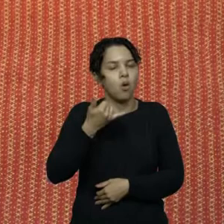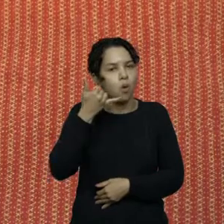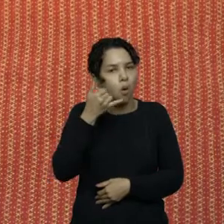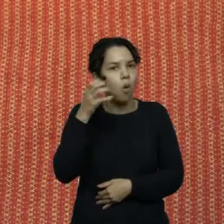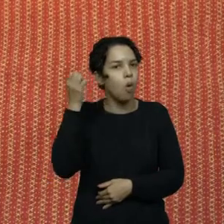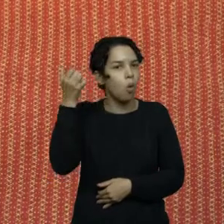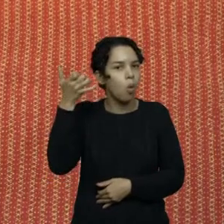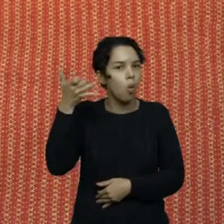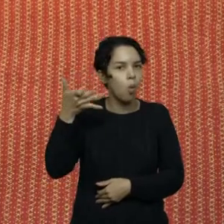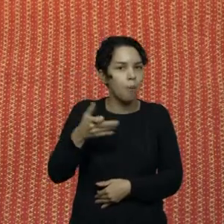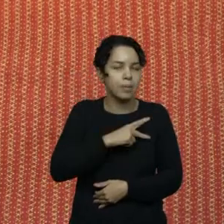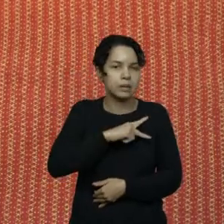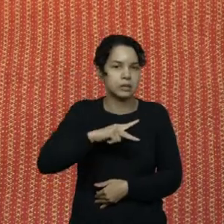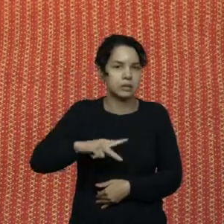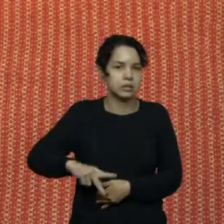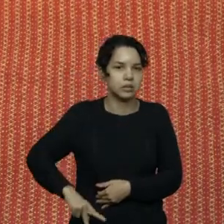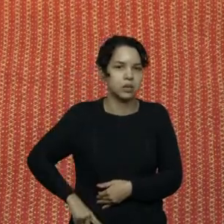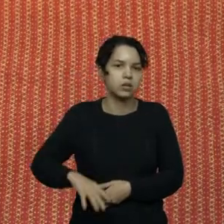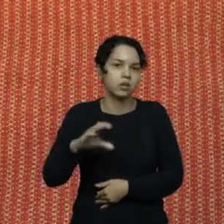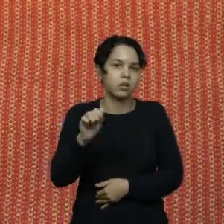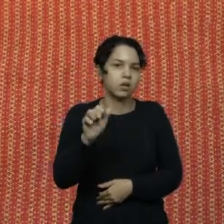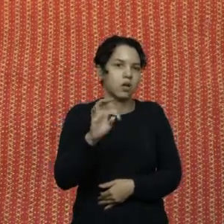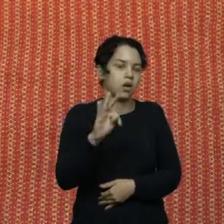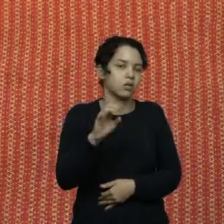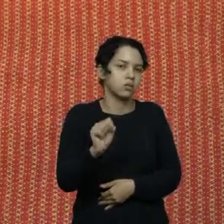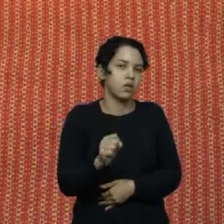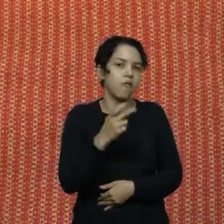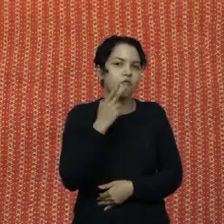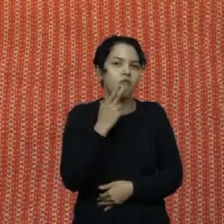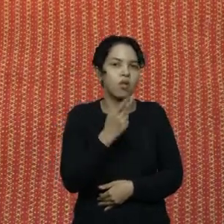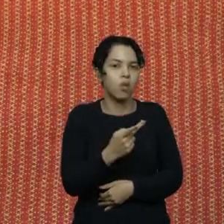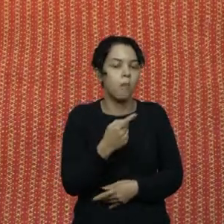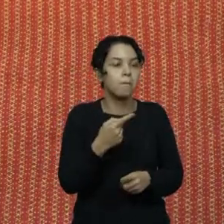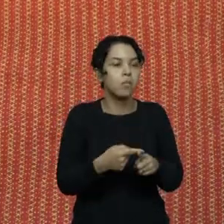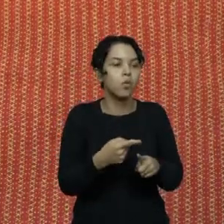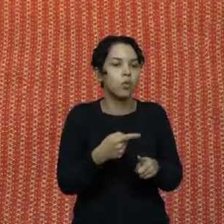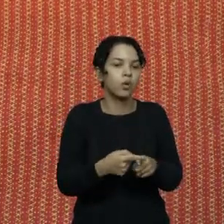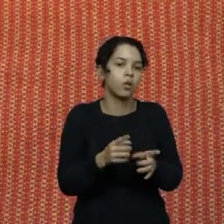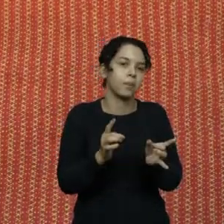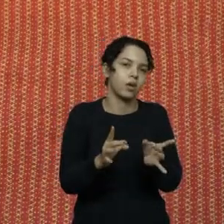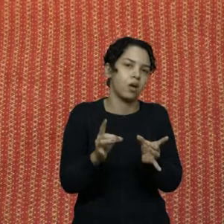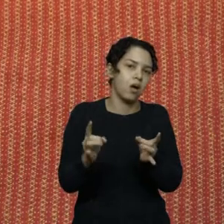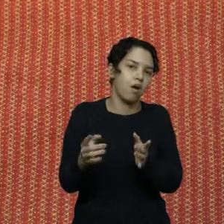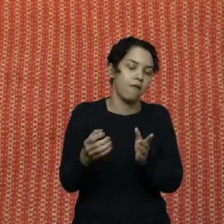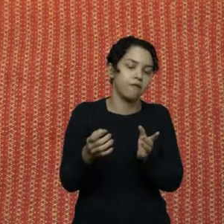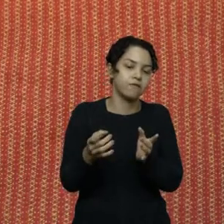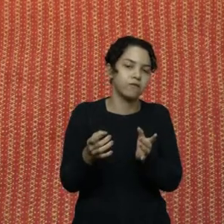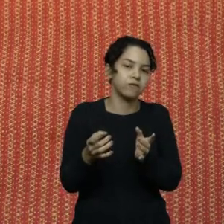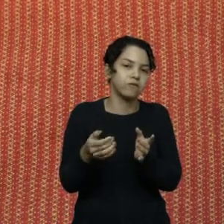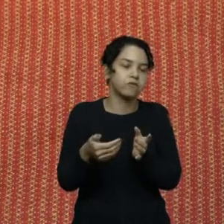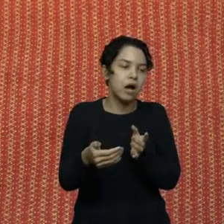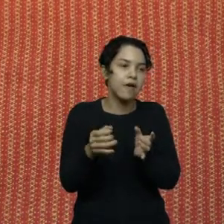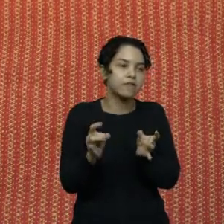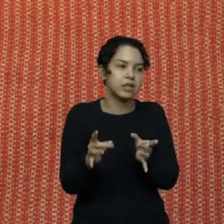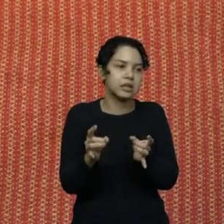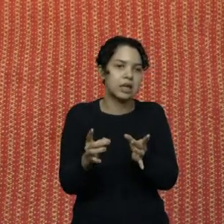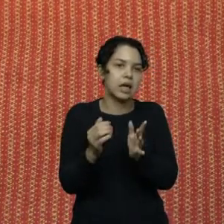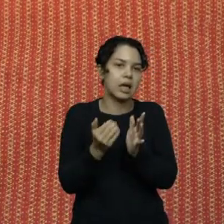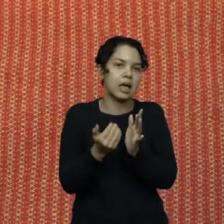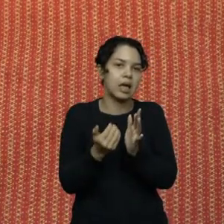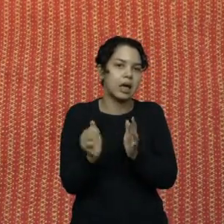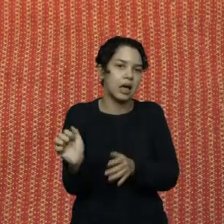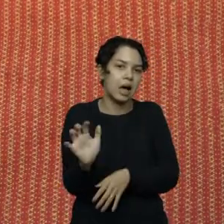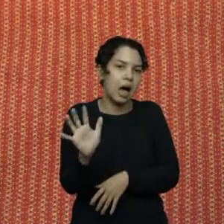do presidente da casa porque a o mercado vai vender mais caro vai